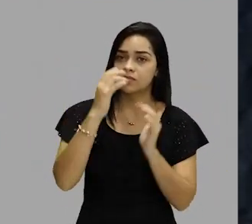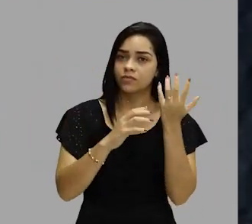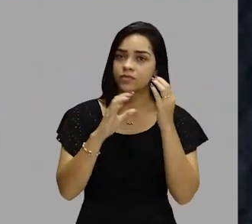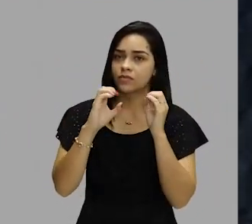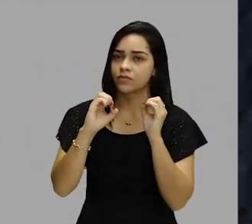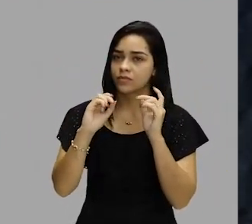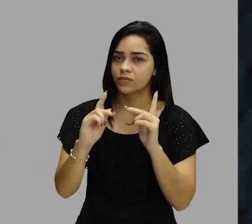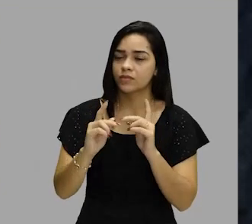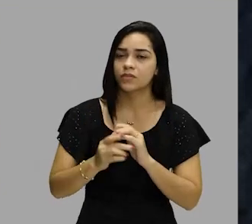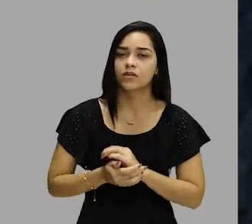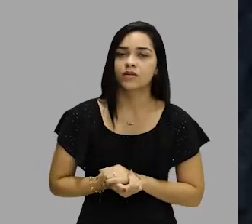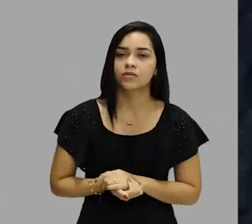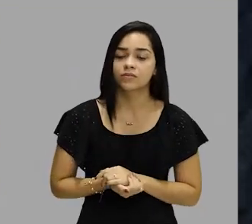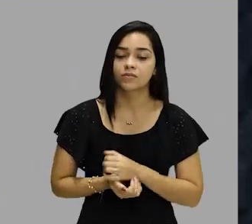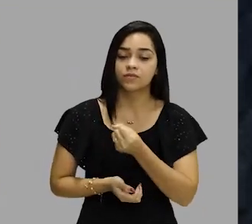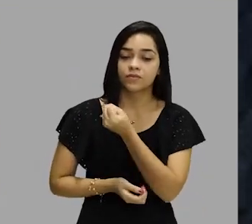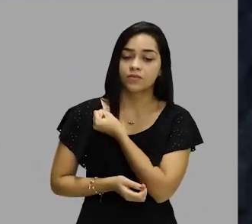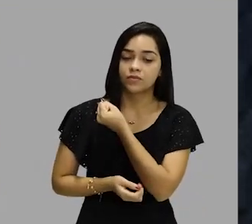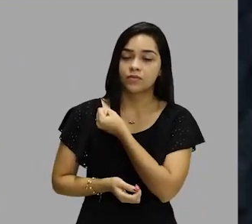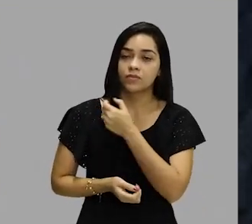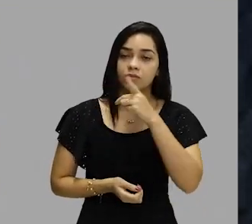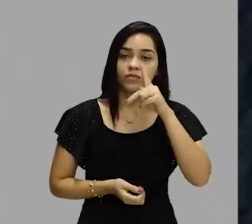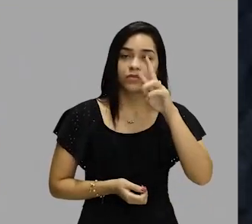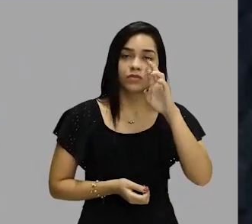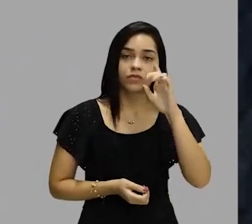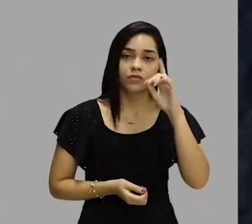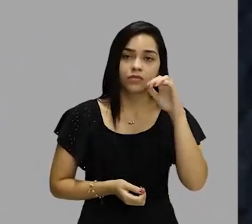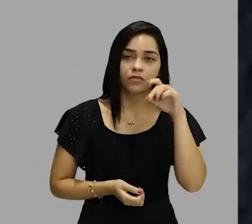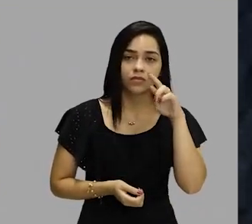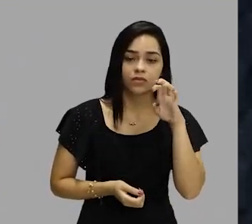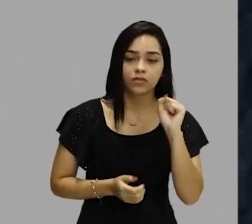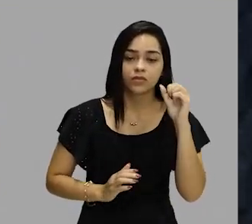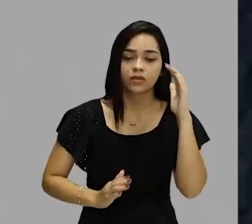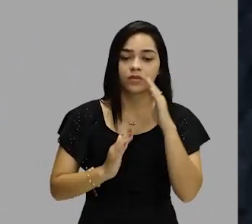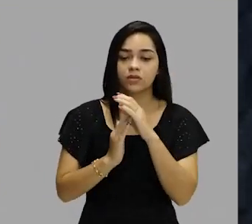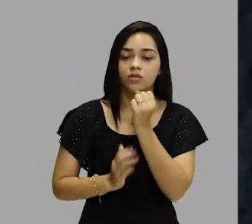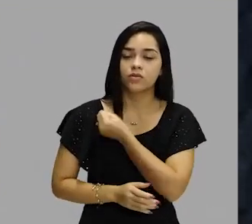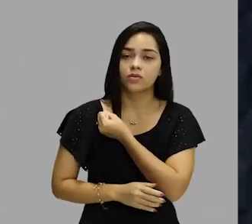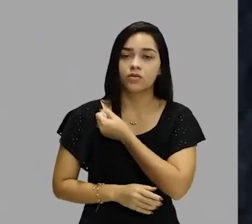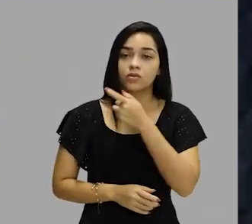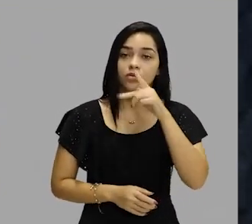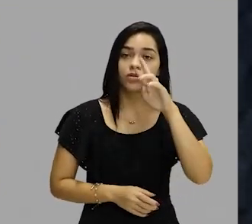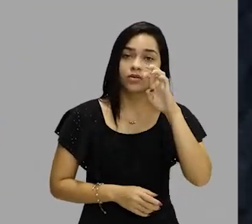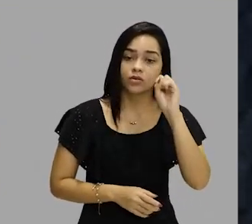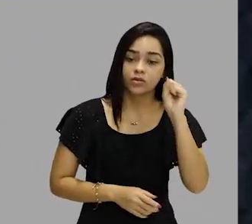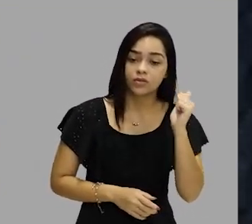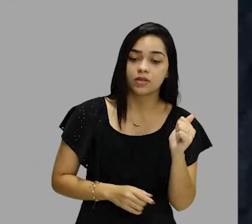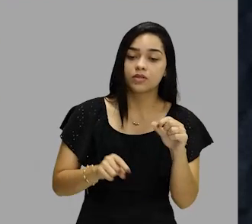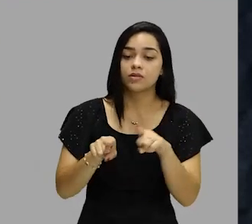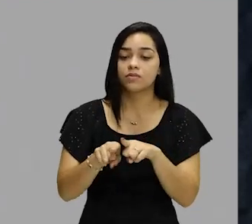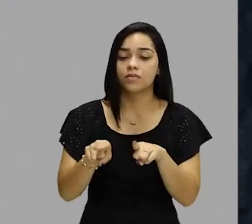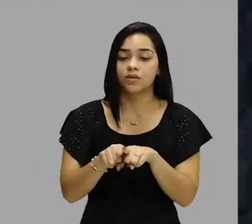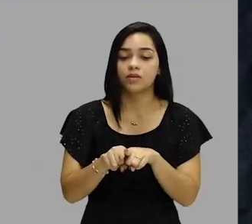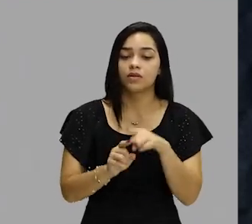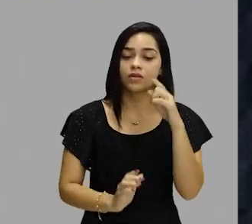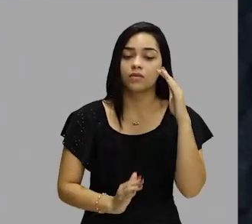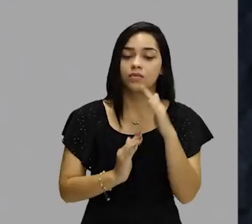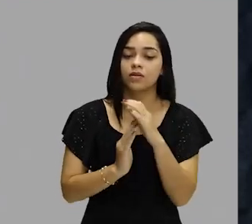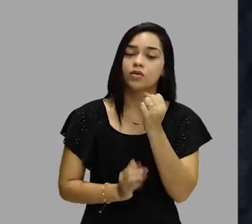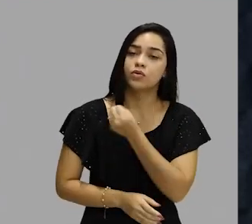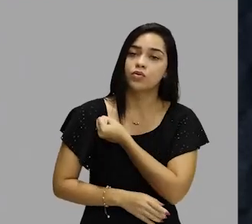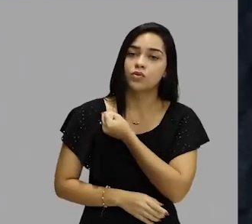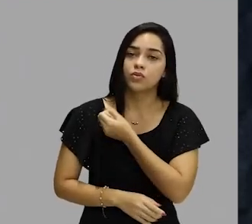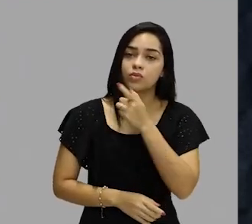ok? O número de predadores limita o número de presas e o número de presas limita o